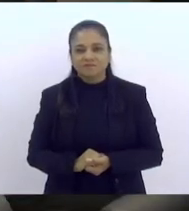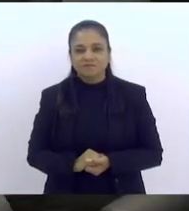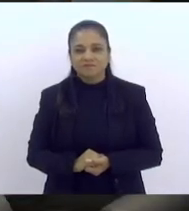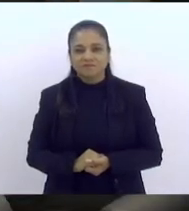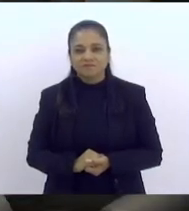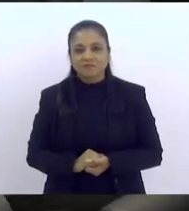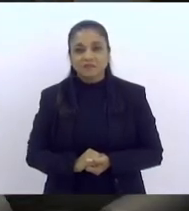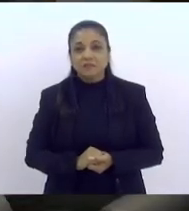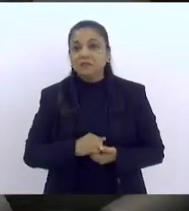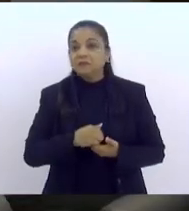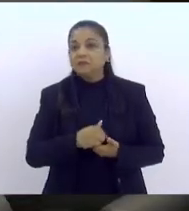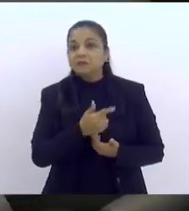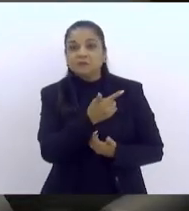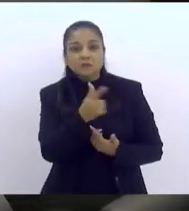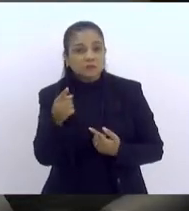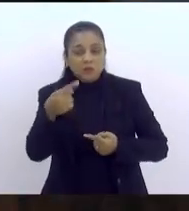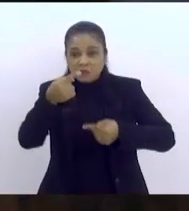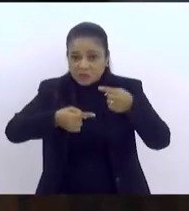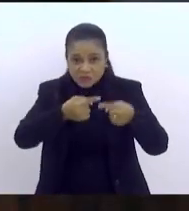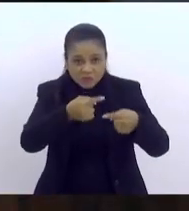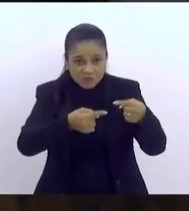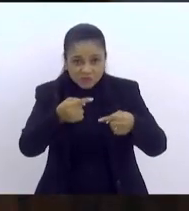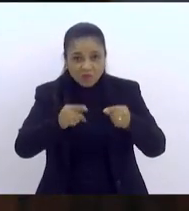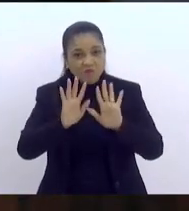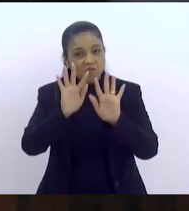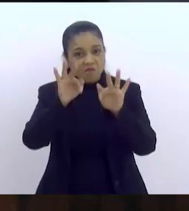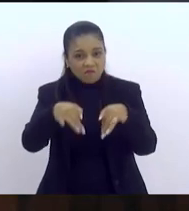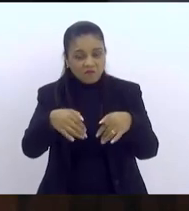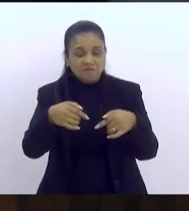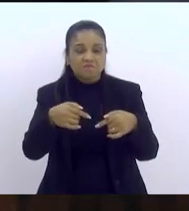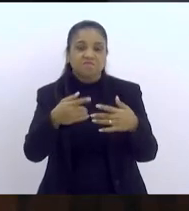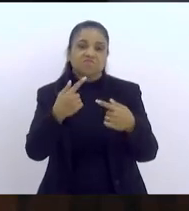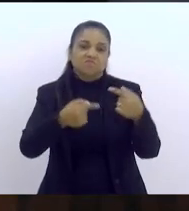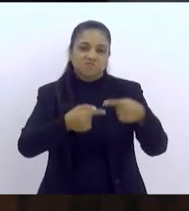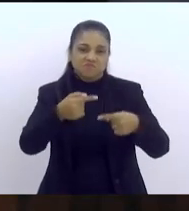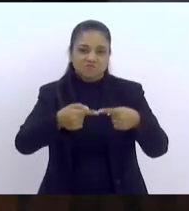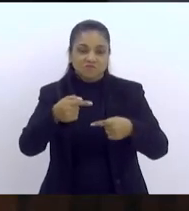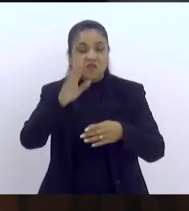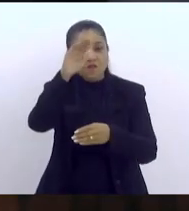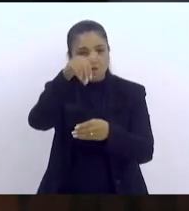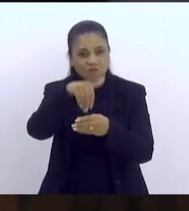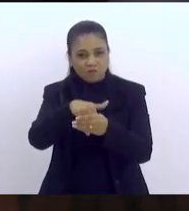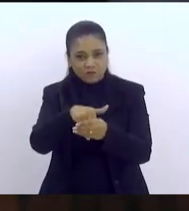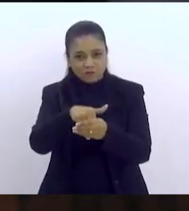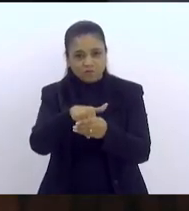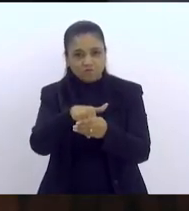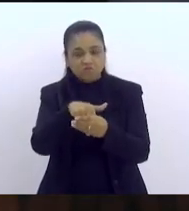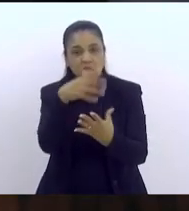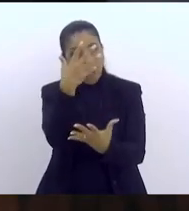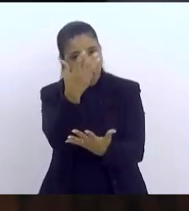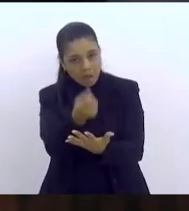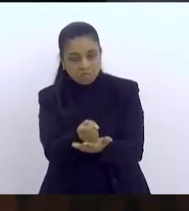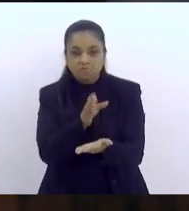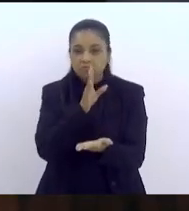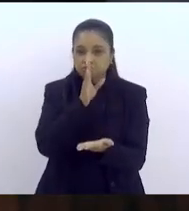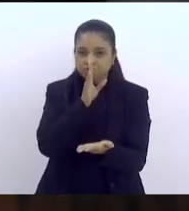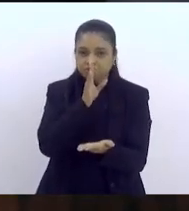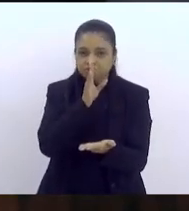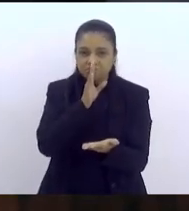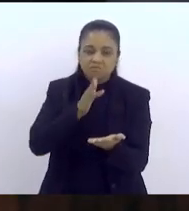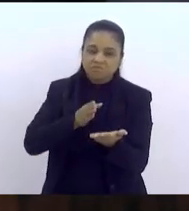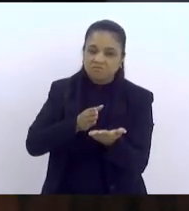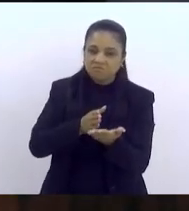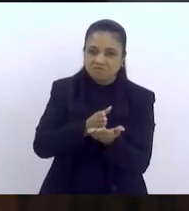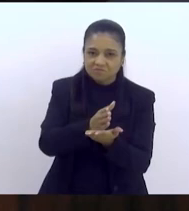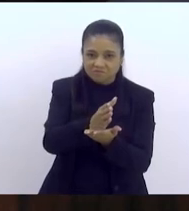Não havendo mais quem querer discutir, encerrada a discussão. Em votação, senhores que aprovam,